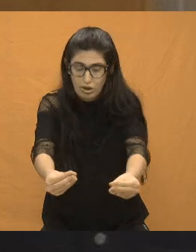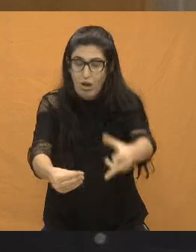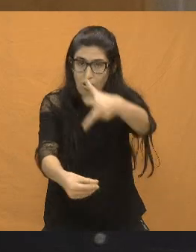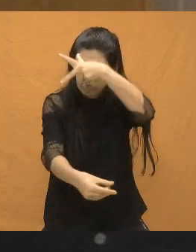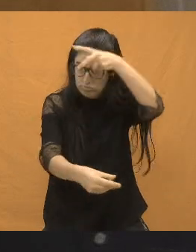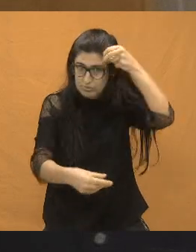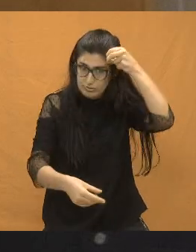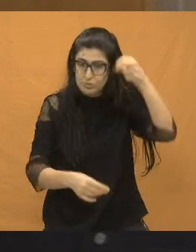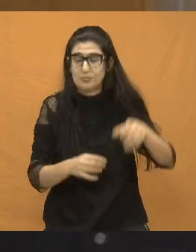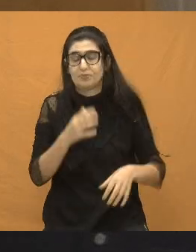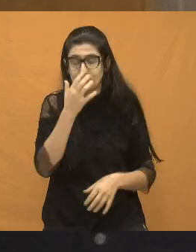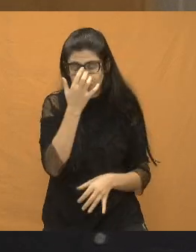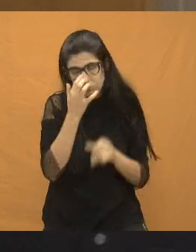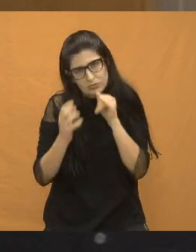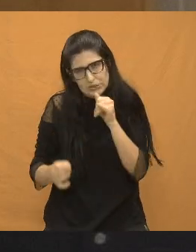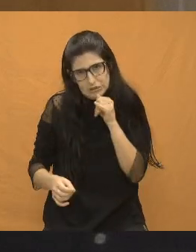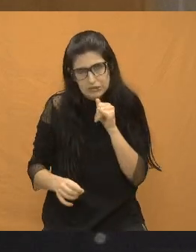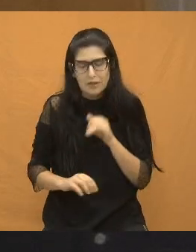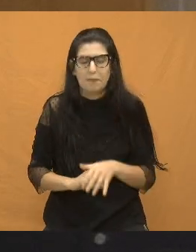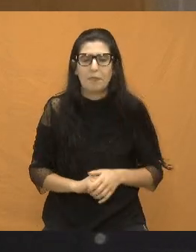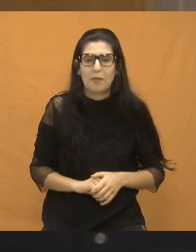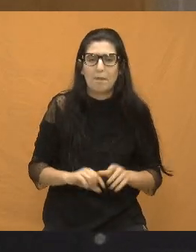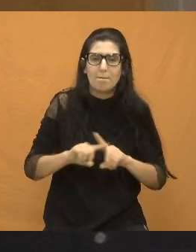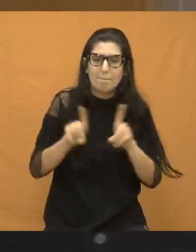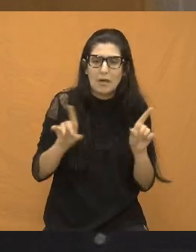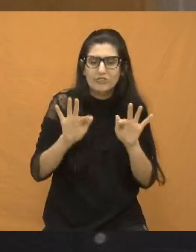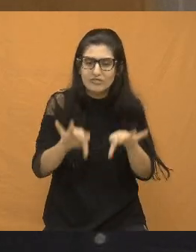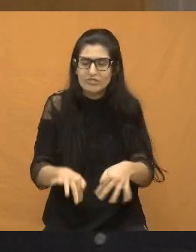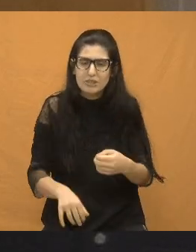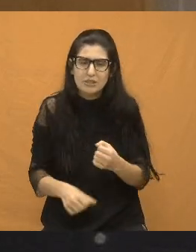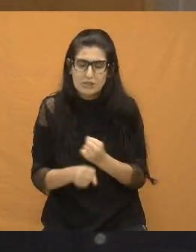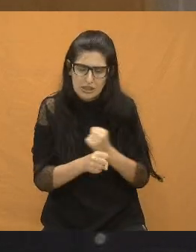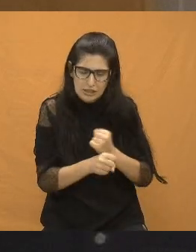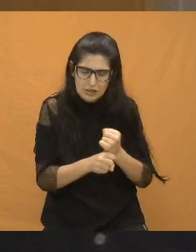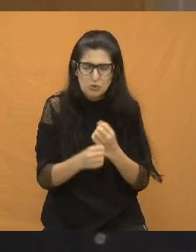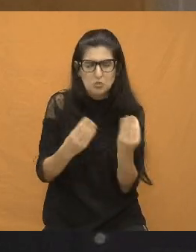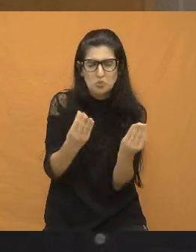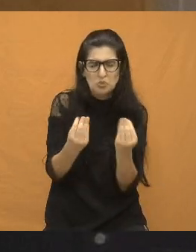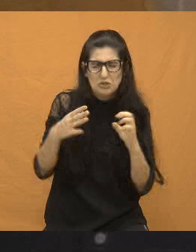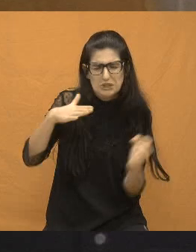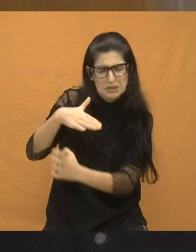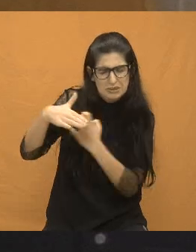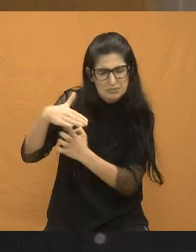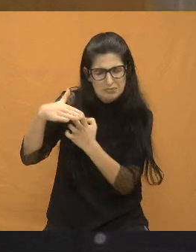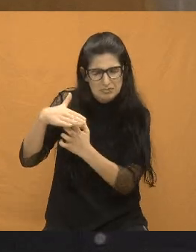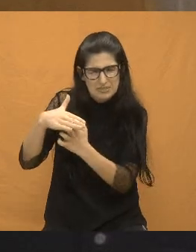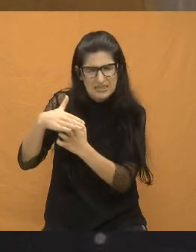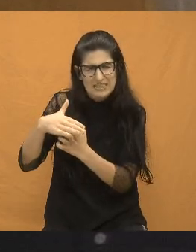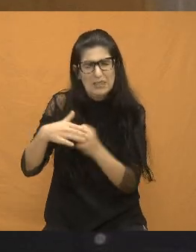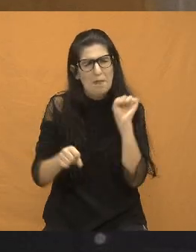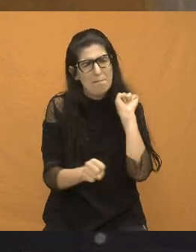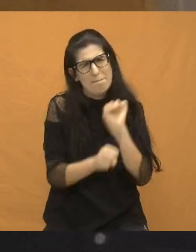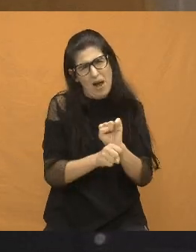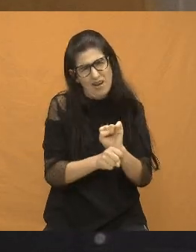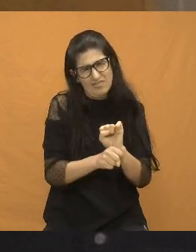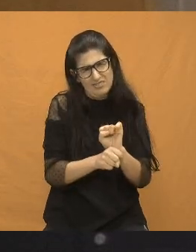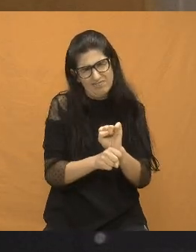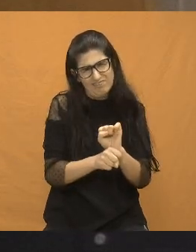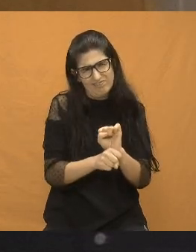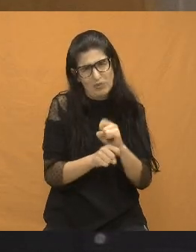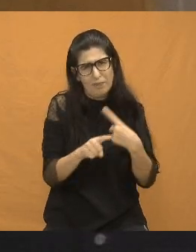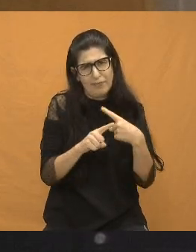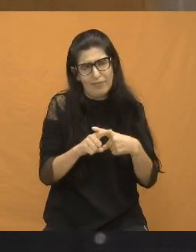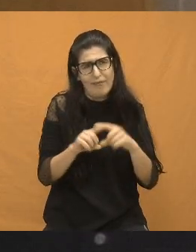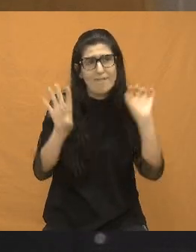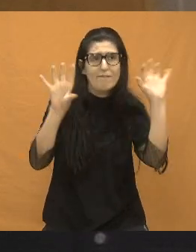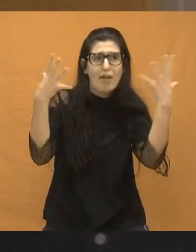do exercício, mas como no final do ano muitas empresas têm a temporalidade de parar, né? Ela inicia sempre em janeiro,